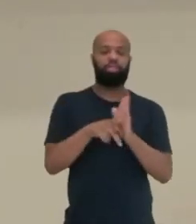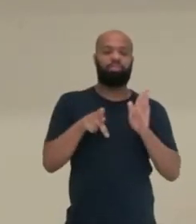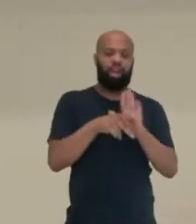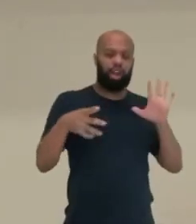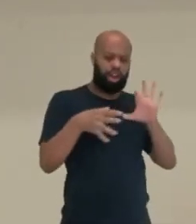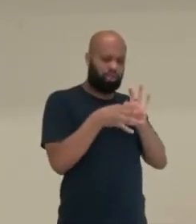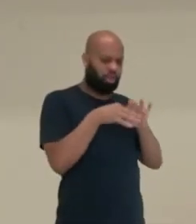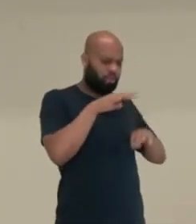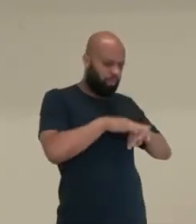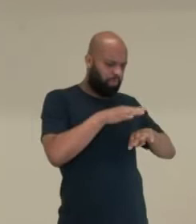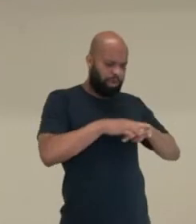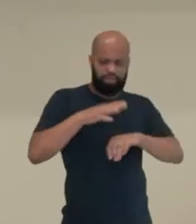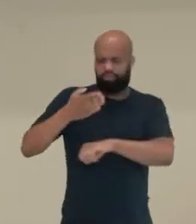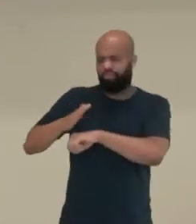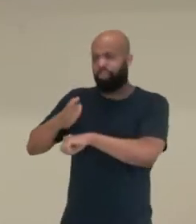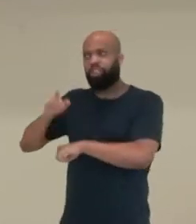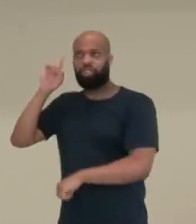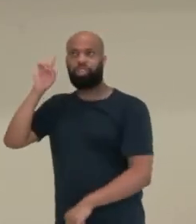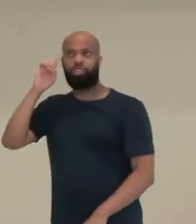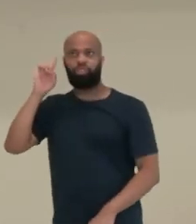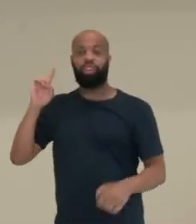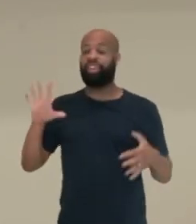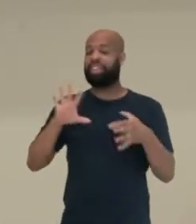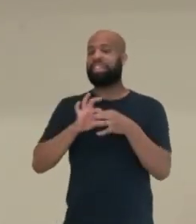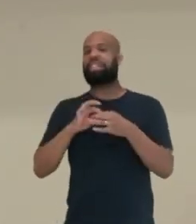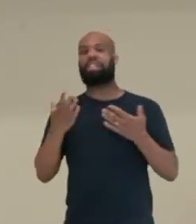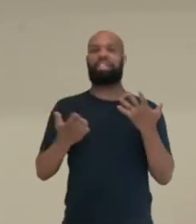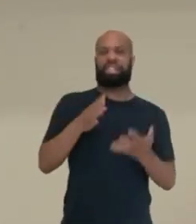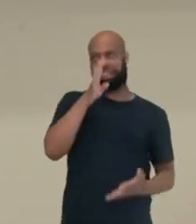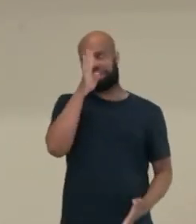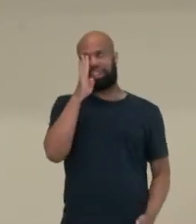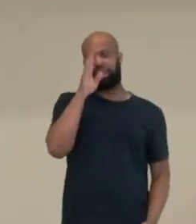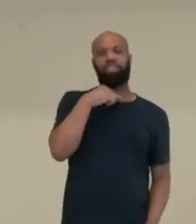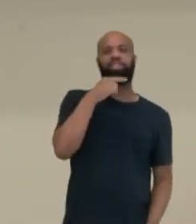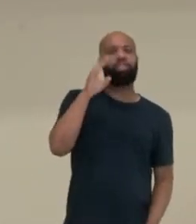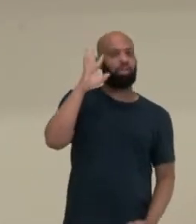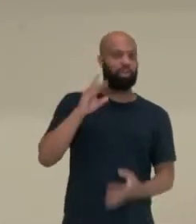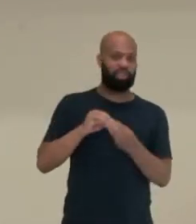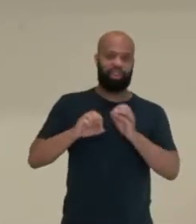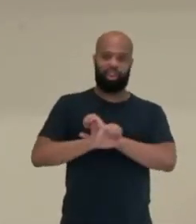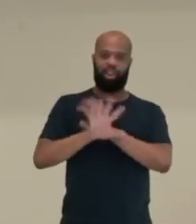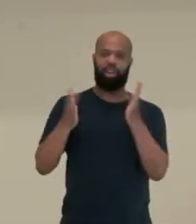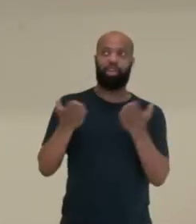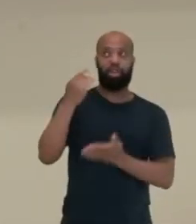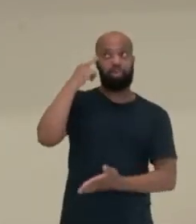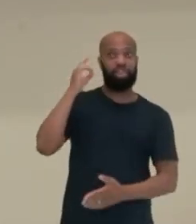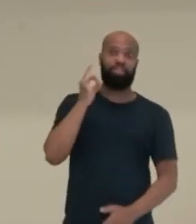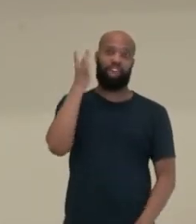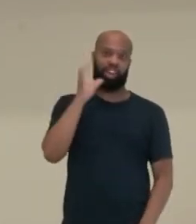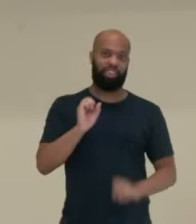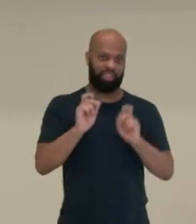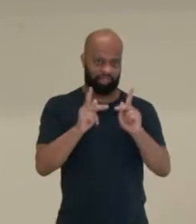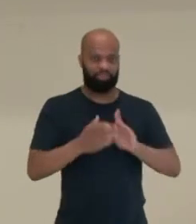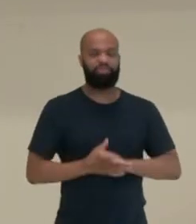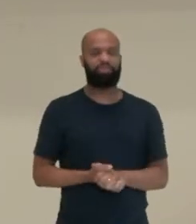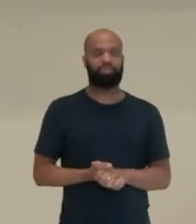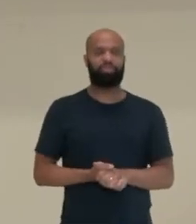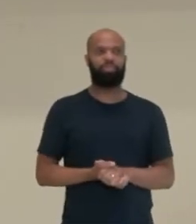com a prática, às vezes não liga direito, né? A gente não consegue entender. Então vamos pensar porque é bem fácil, ok? Então vamos